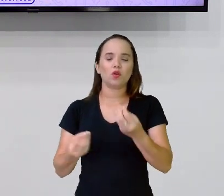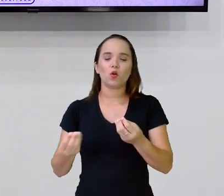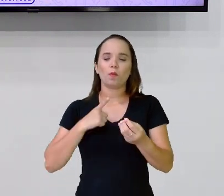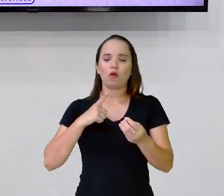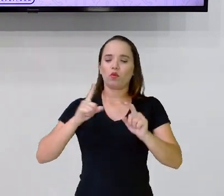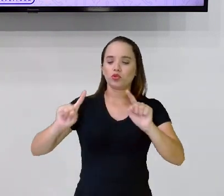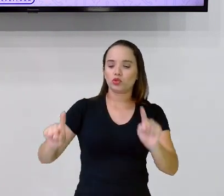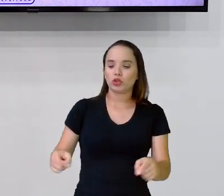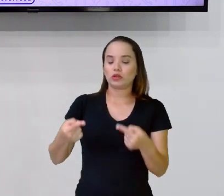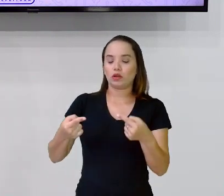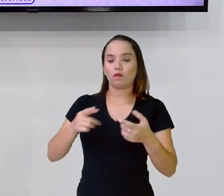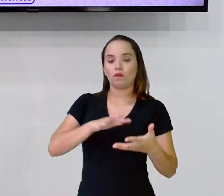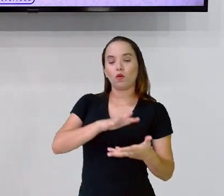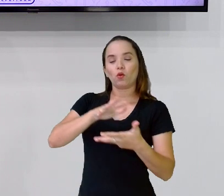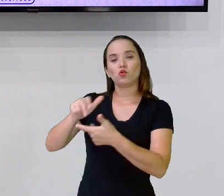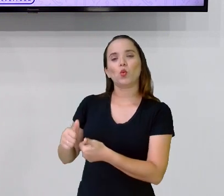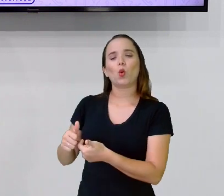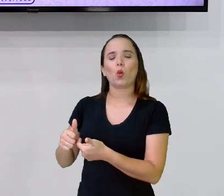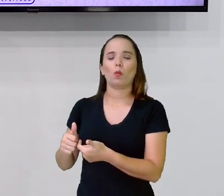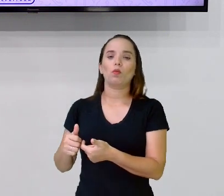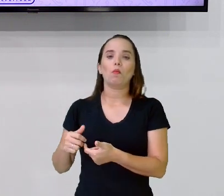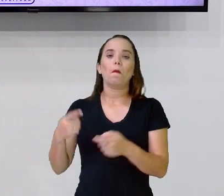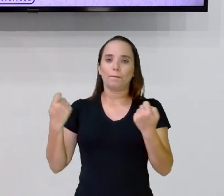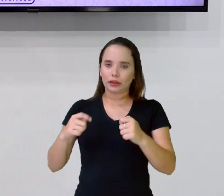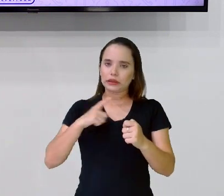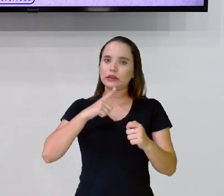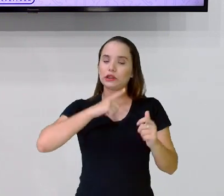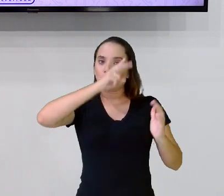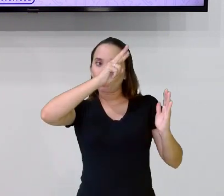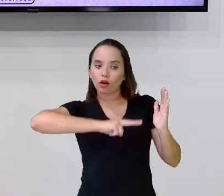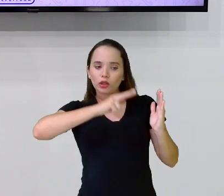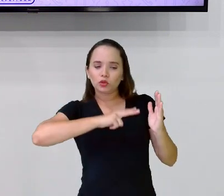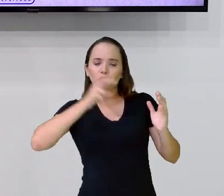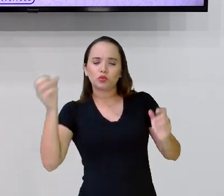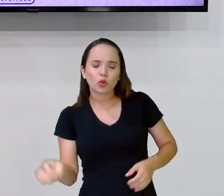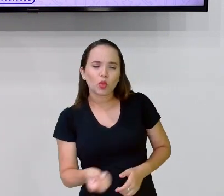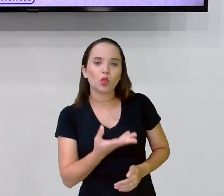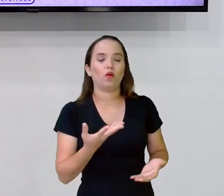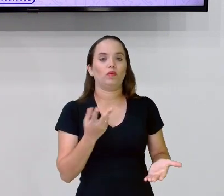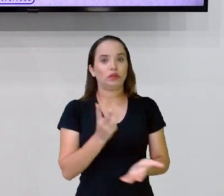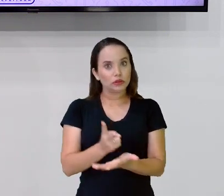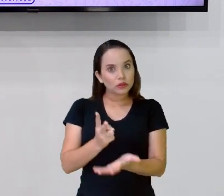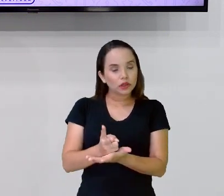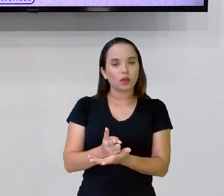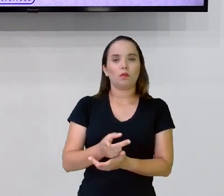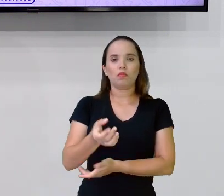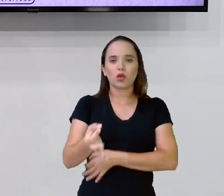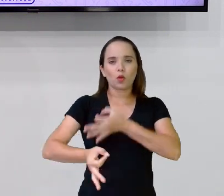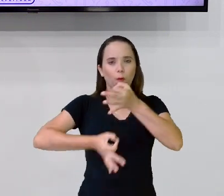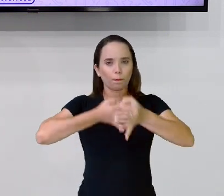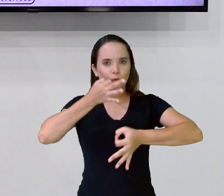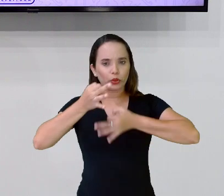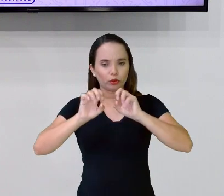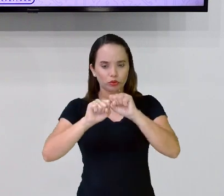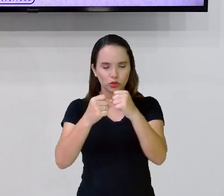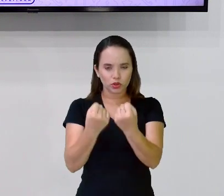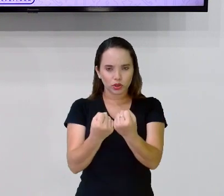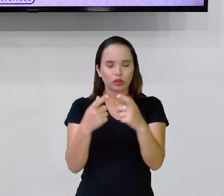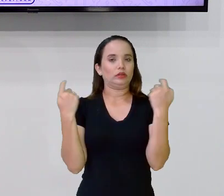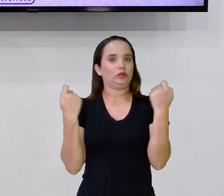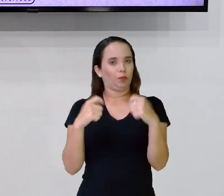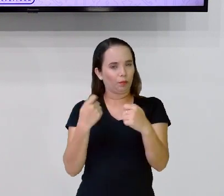globais relacionados ao meio ambiente requer uma leitura nova e crítica da sociedade. Olha aí, a gente precisa de um